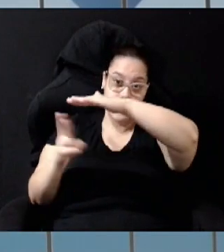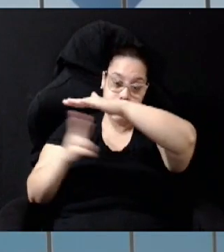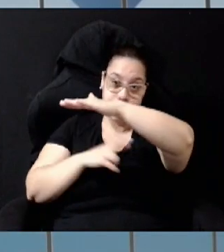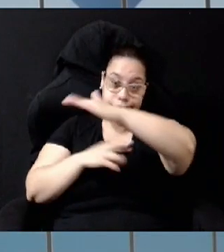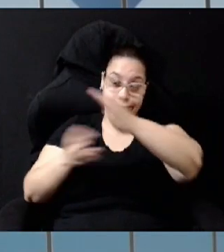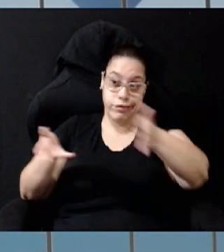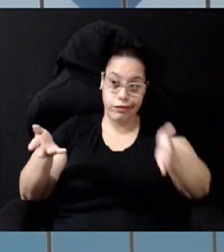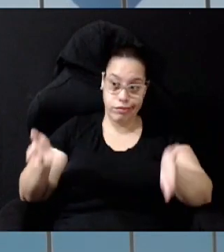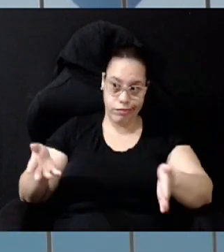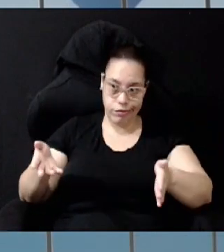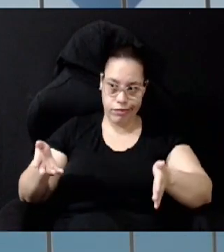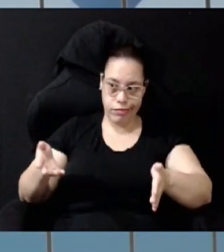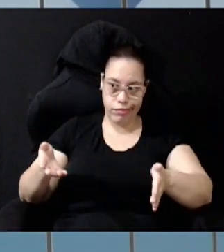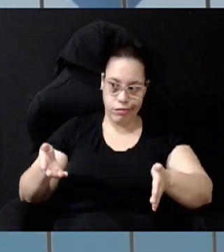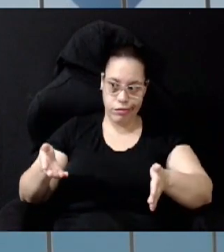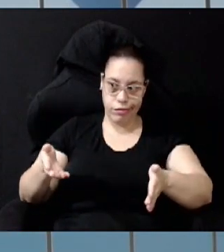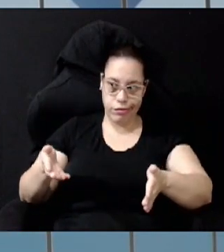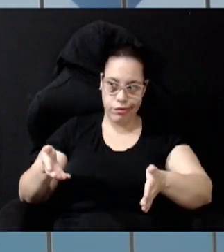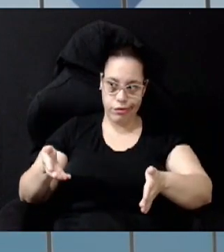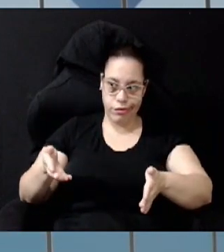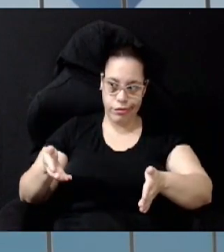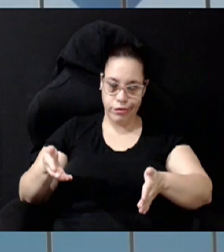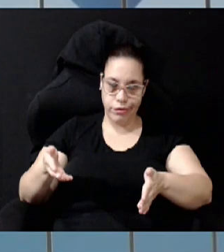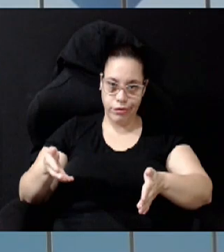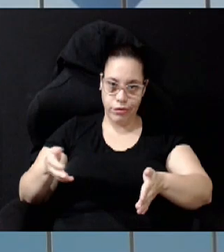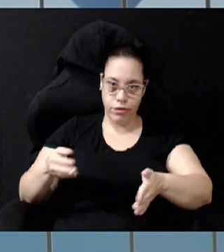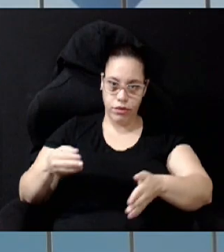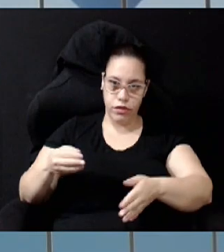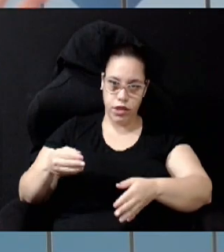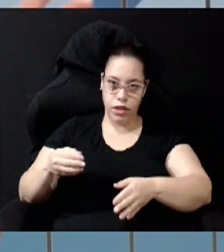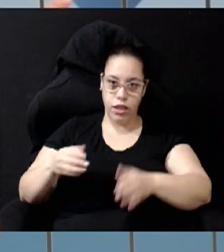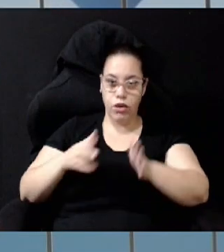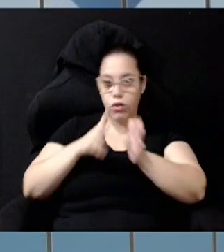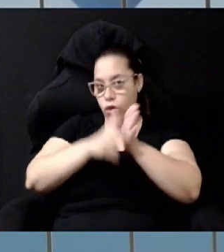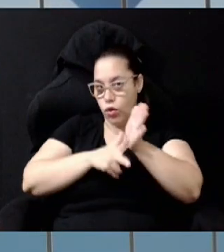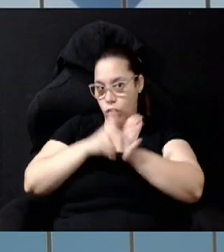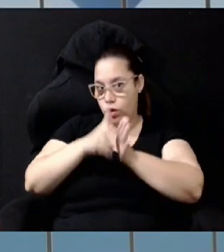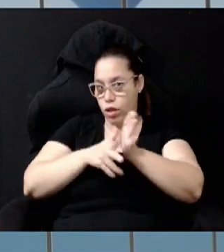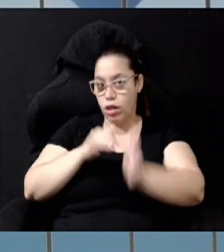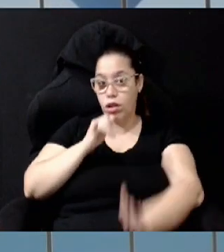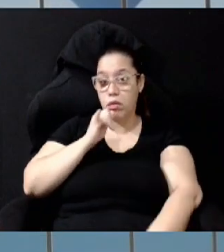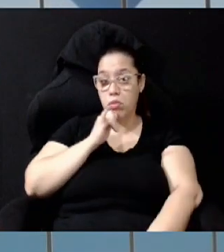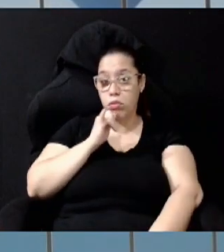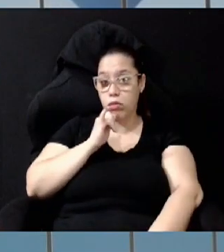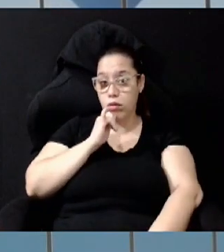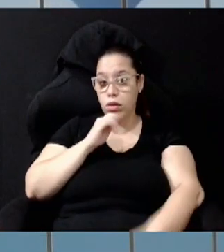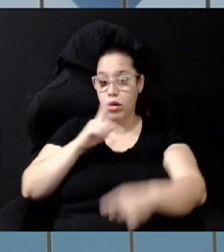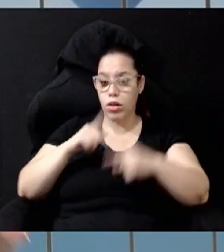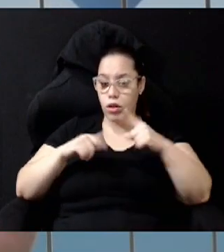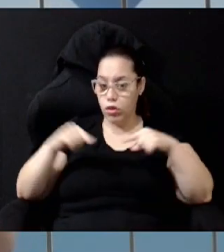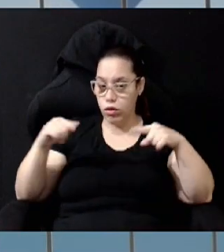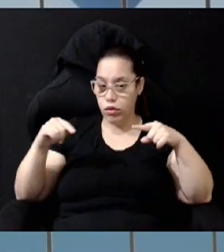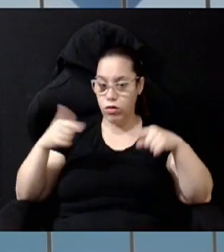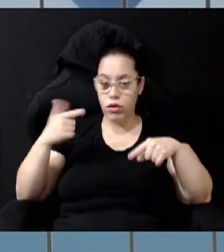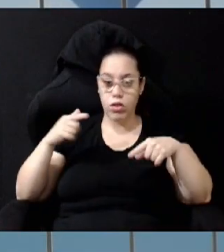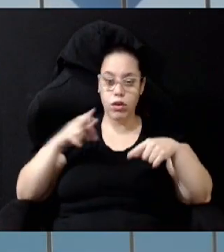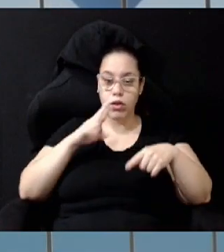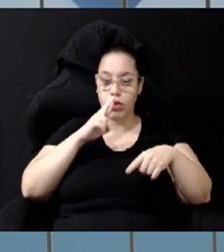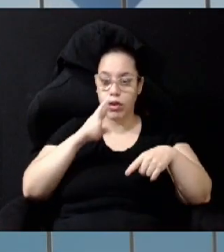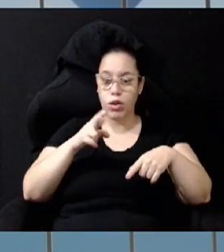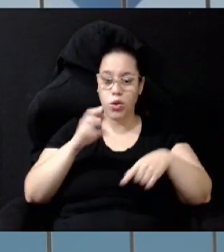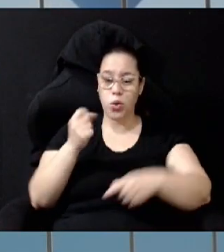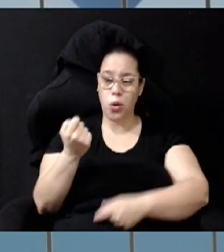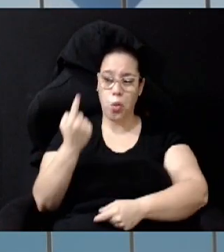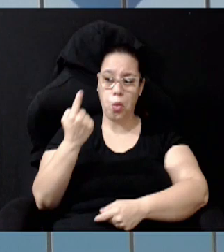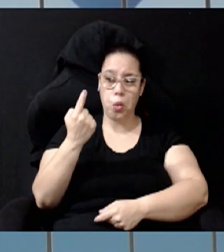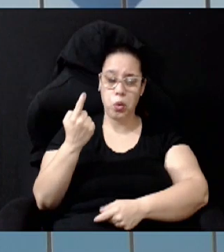talvez você, né, pegar a malha ferroviária, mas de uma maneira geral. Não tem uma solução única, né? É um conjunto ali